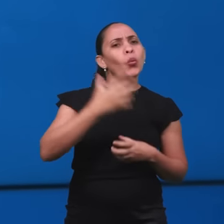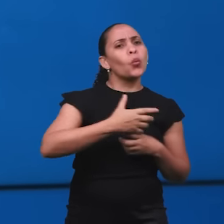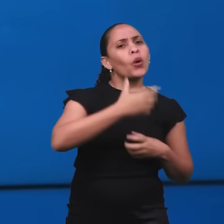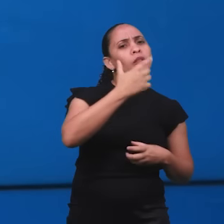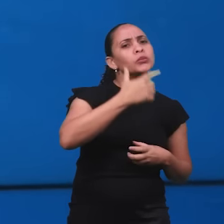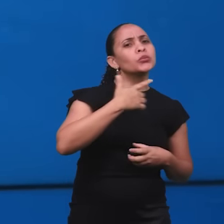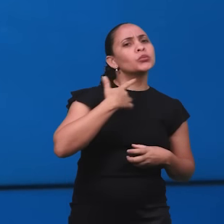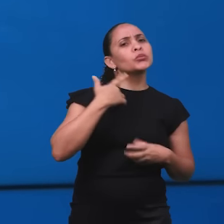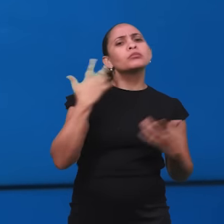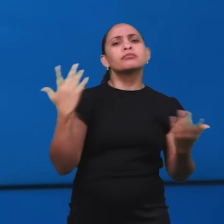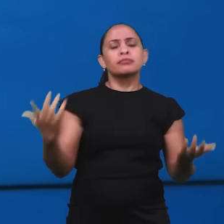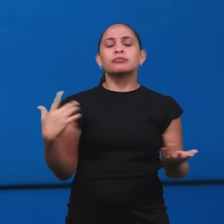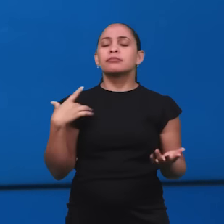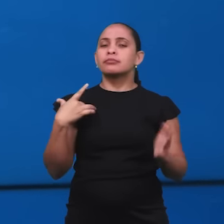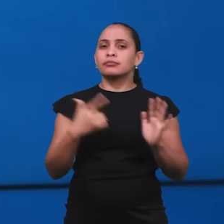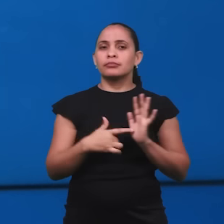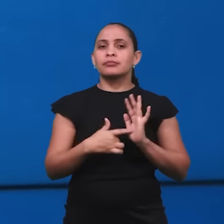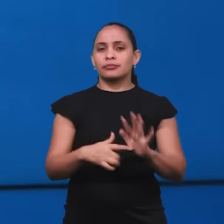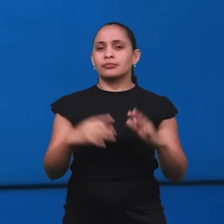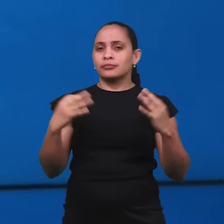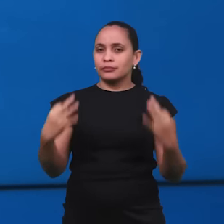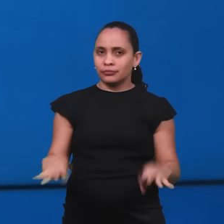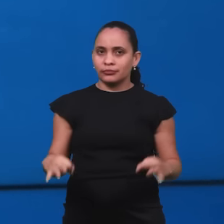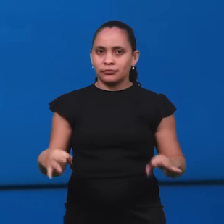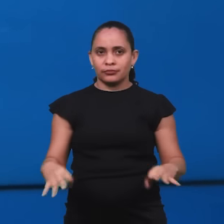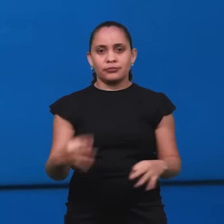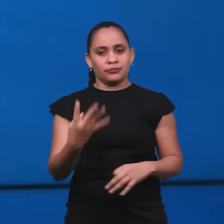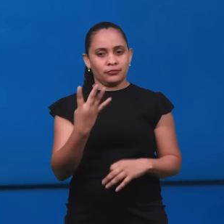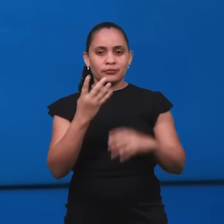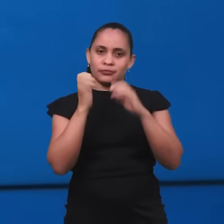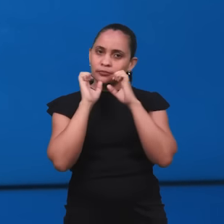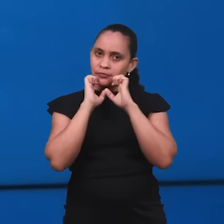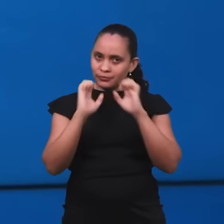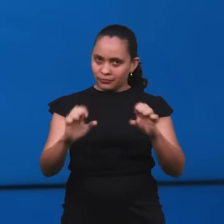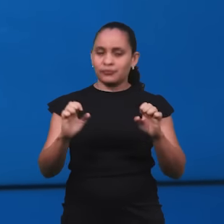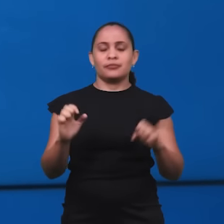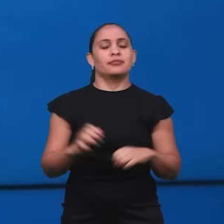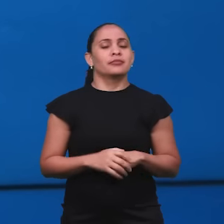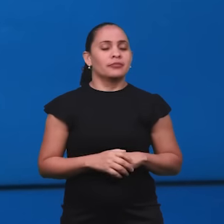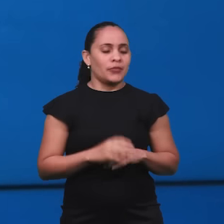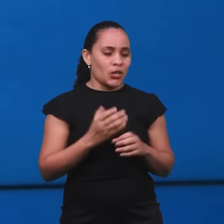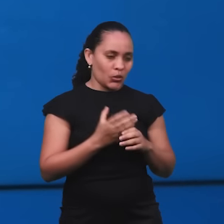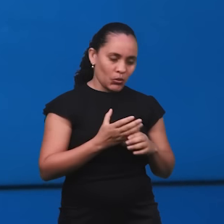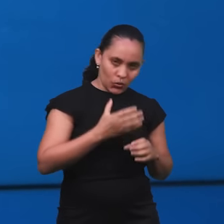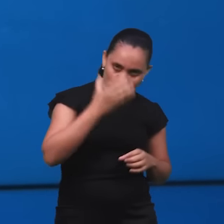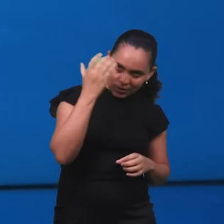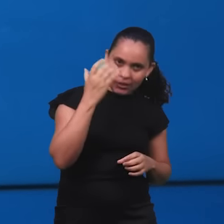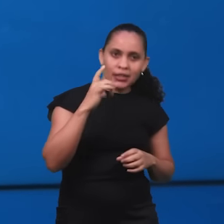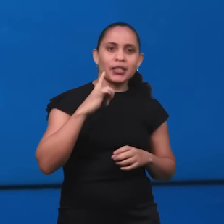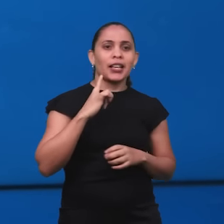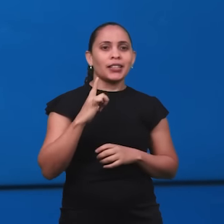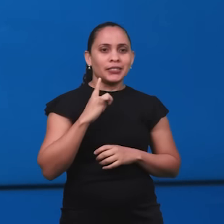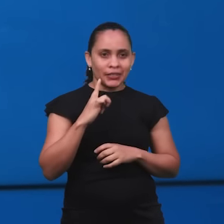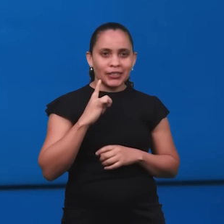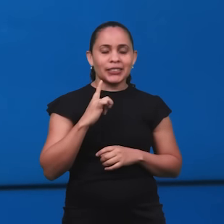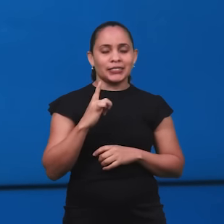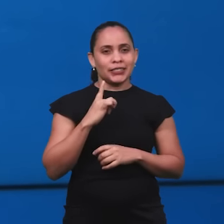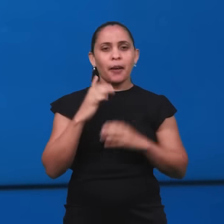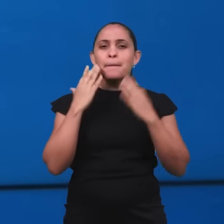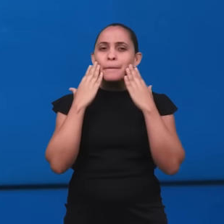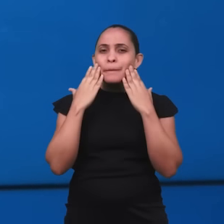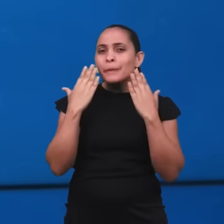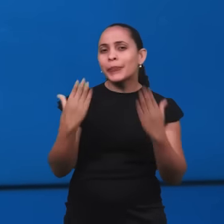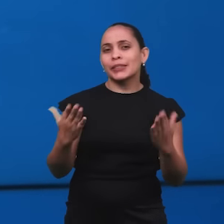falam exatamente dos 4 evangelhos, né? Então, sustentada, o que trouxe a apresentação de Jesus